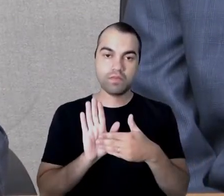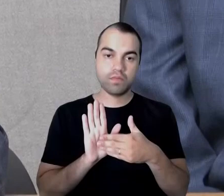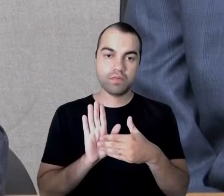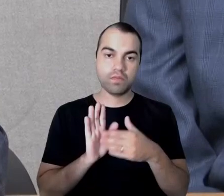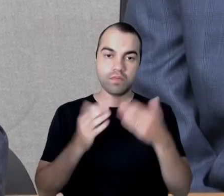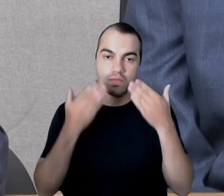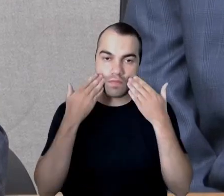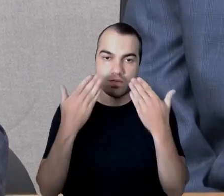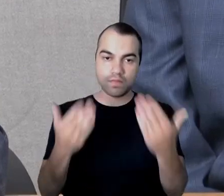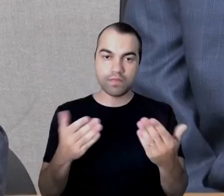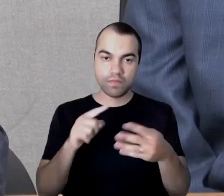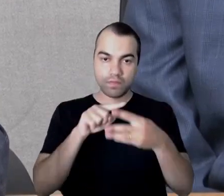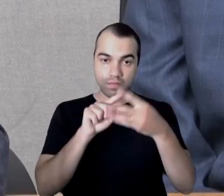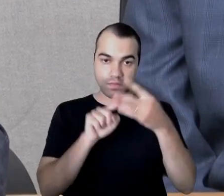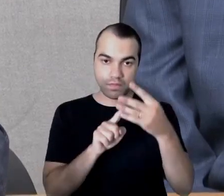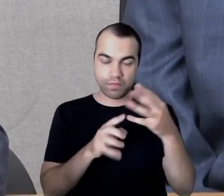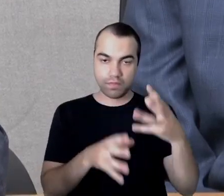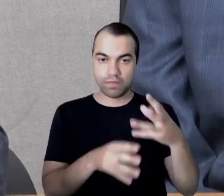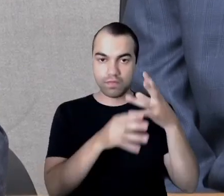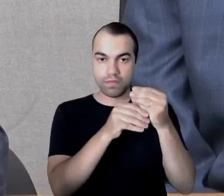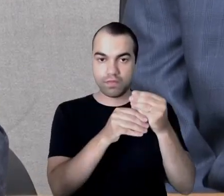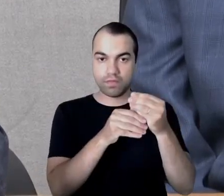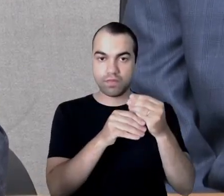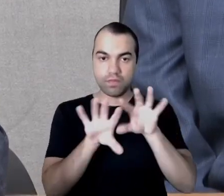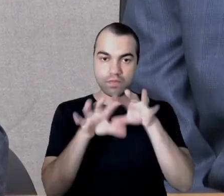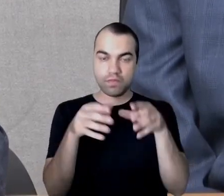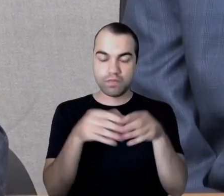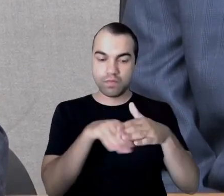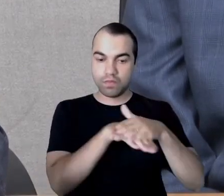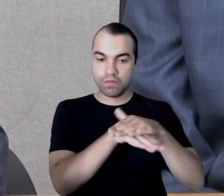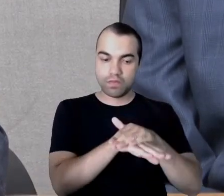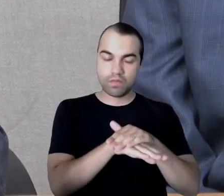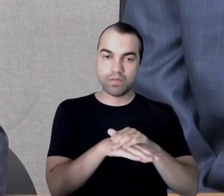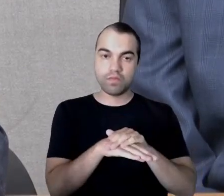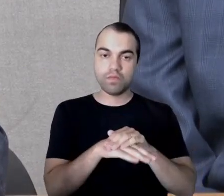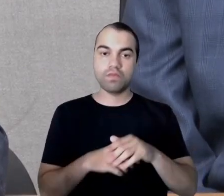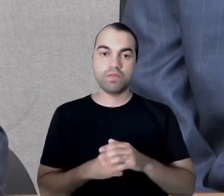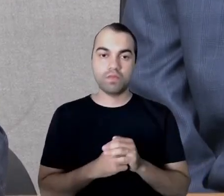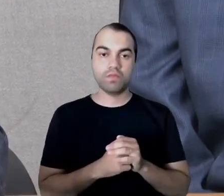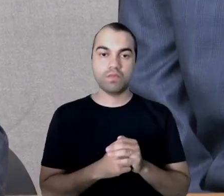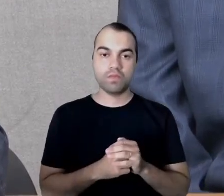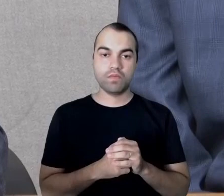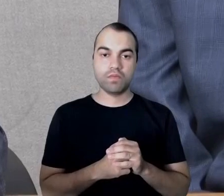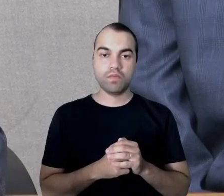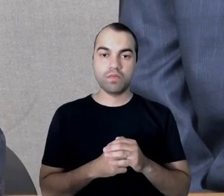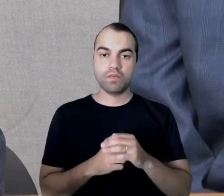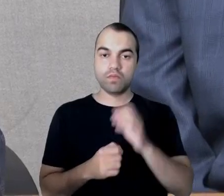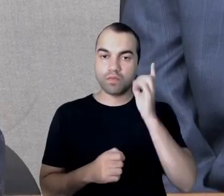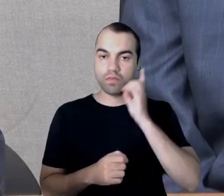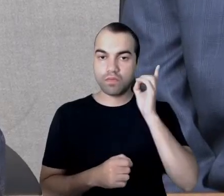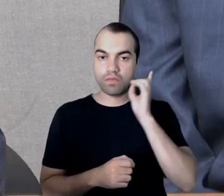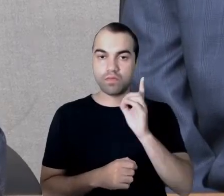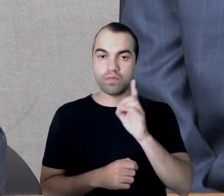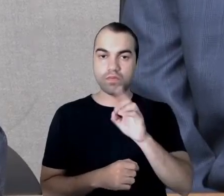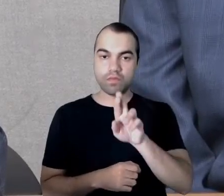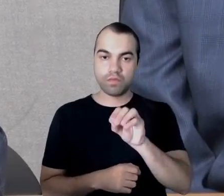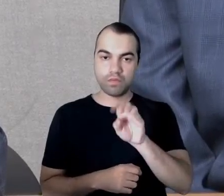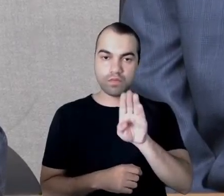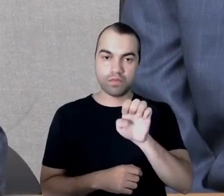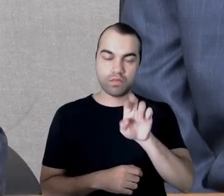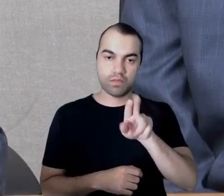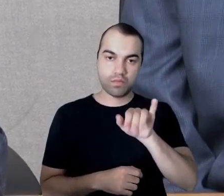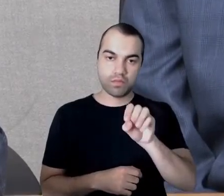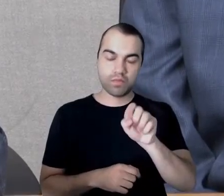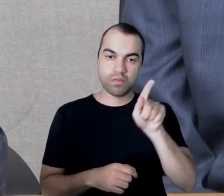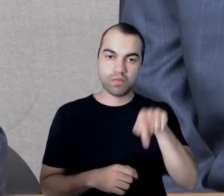na comissão de assuntos fundiários todas elas salvo o melhor juízo o deputado Robério de autoria de vossa